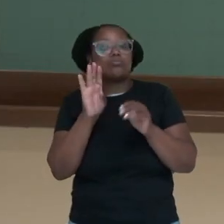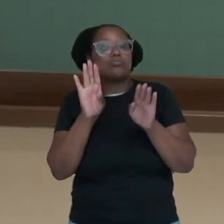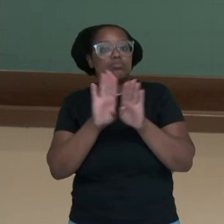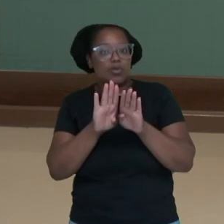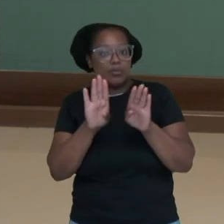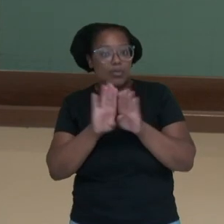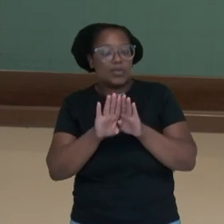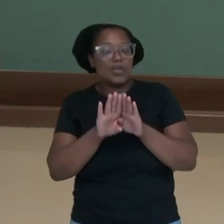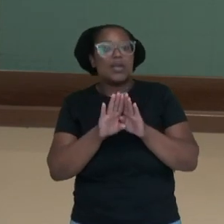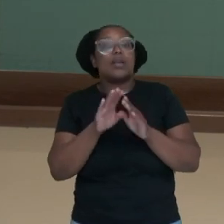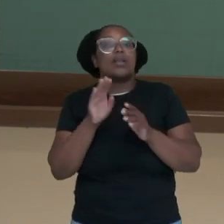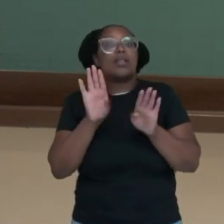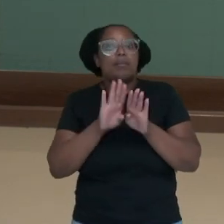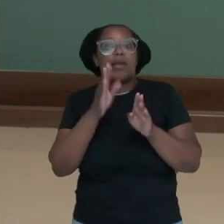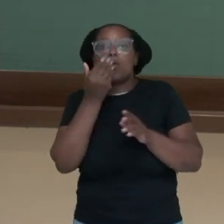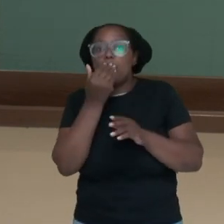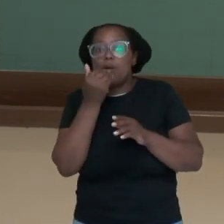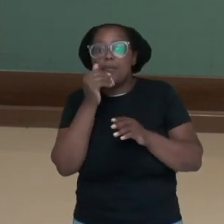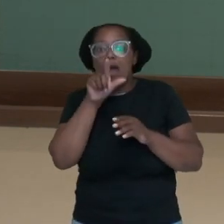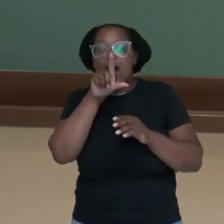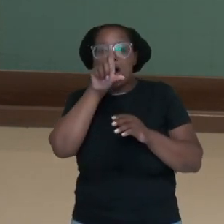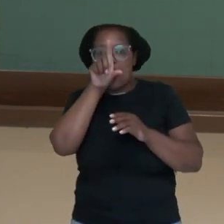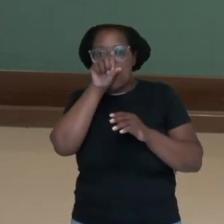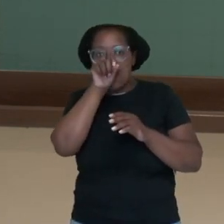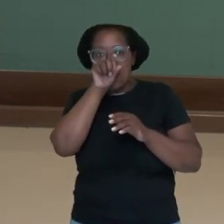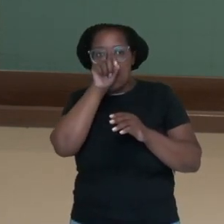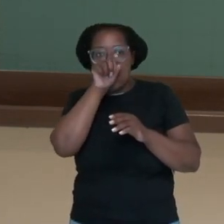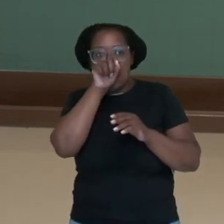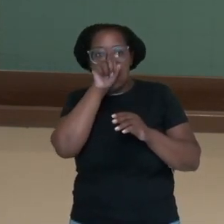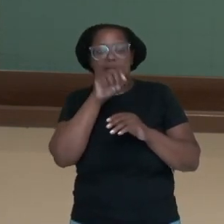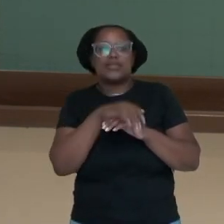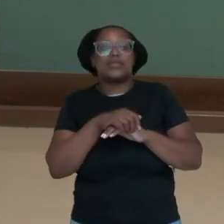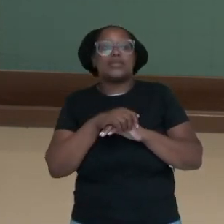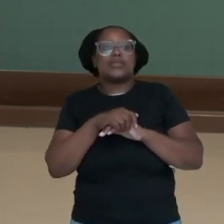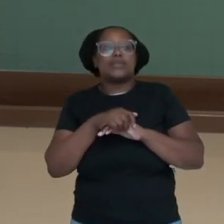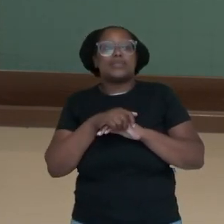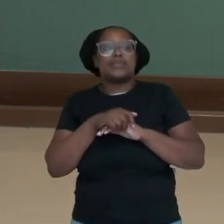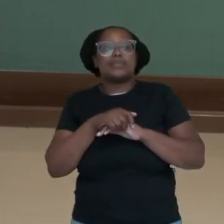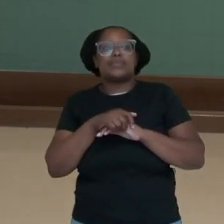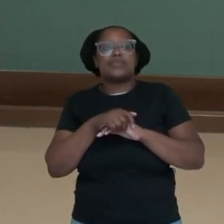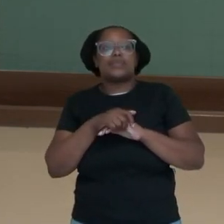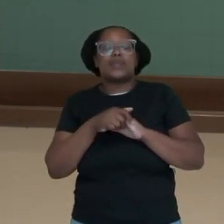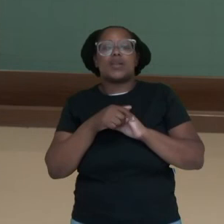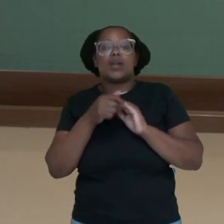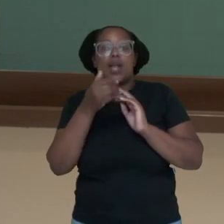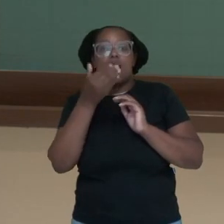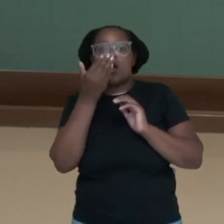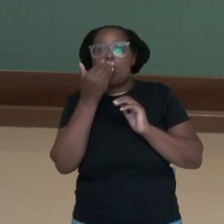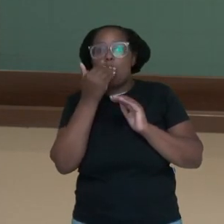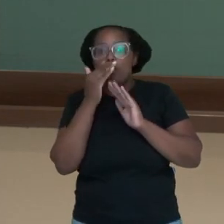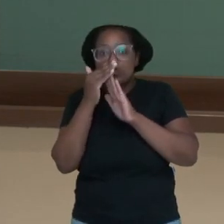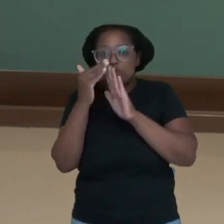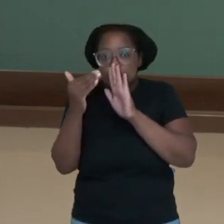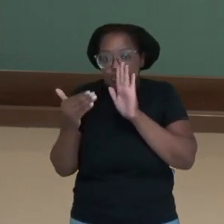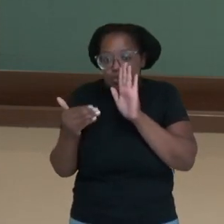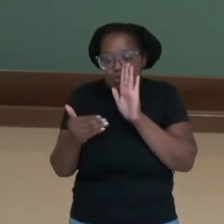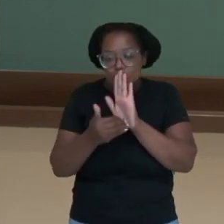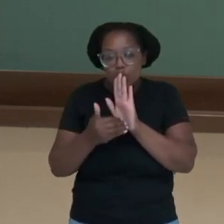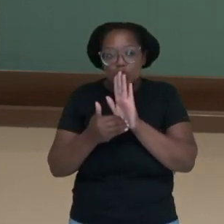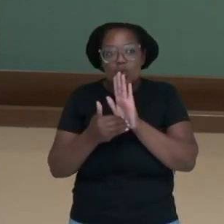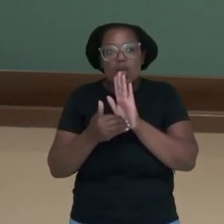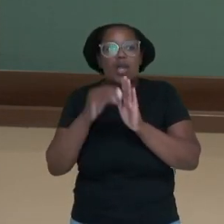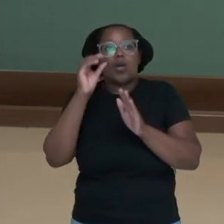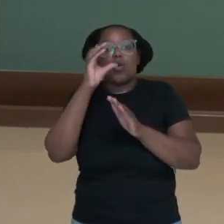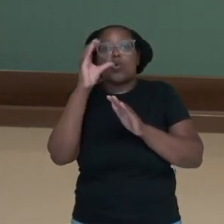terciário quando come a galinha. E o gavião, ele pode ser consumidor secundário quando come o gafanhoto.